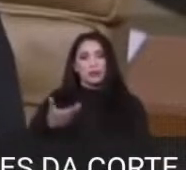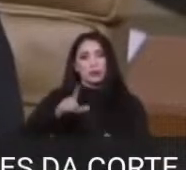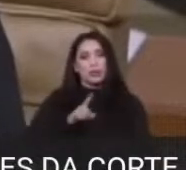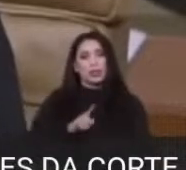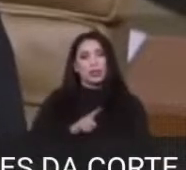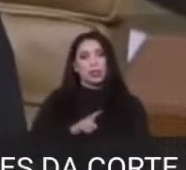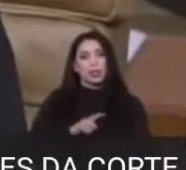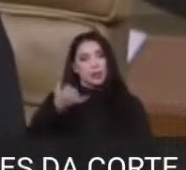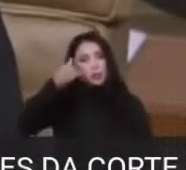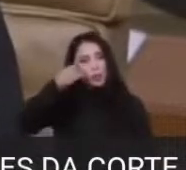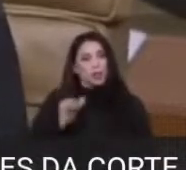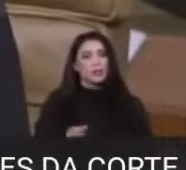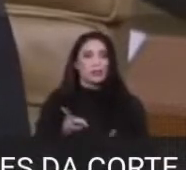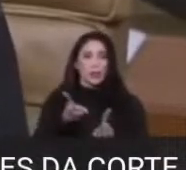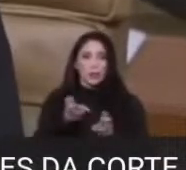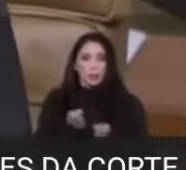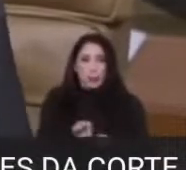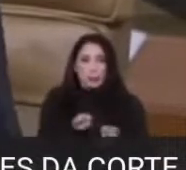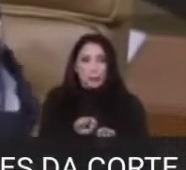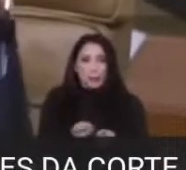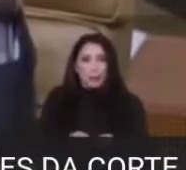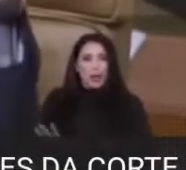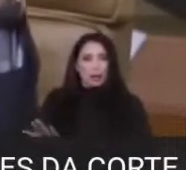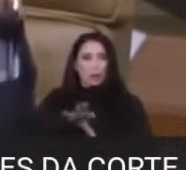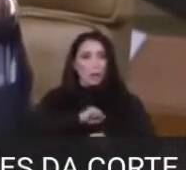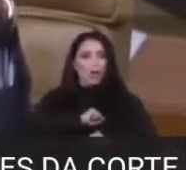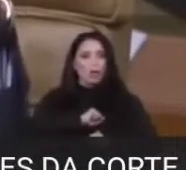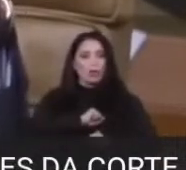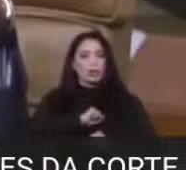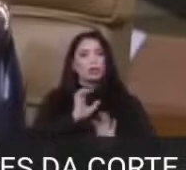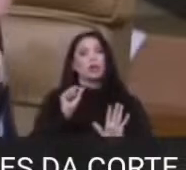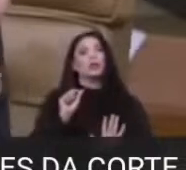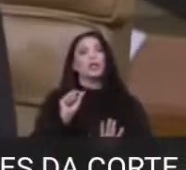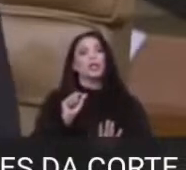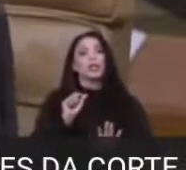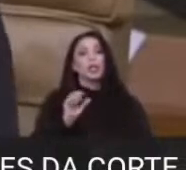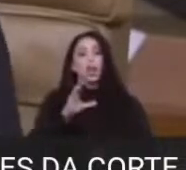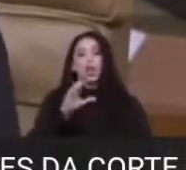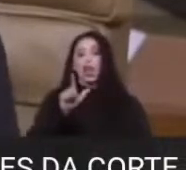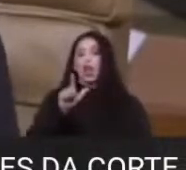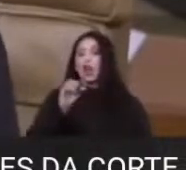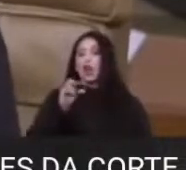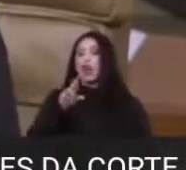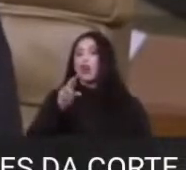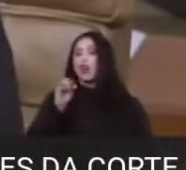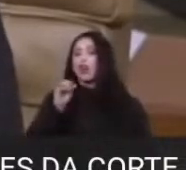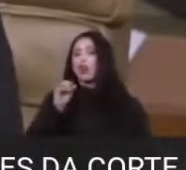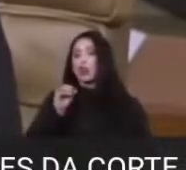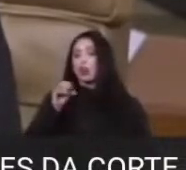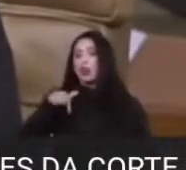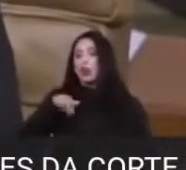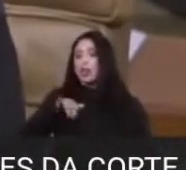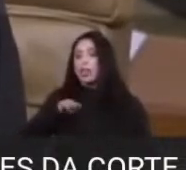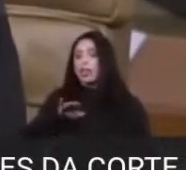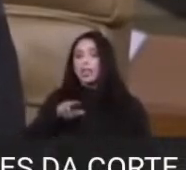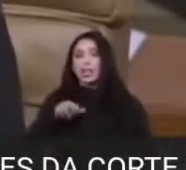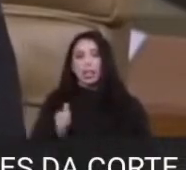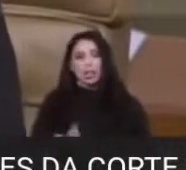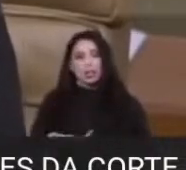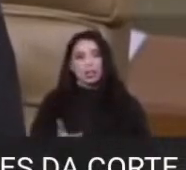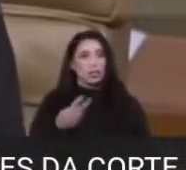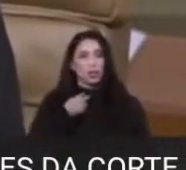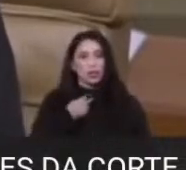combate ao vírus, cujo emblema é a famosa cloroquina. Não é necessário muito